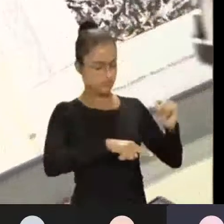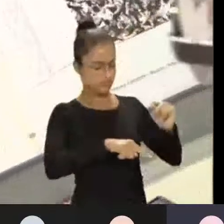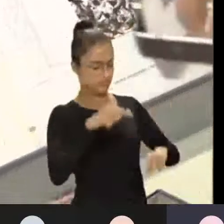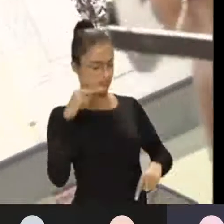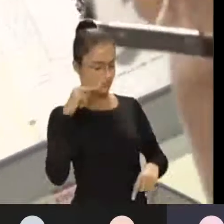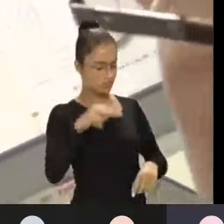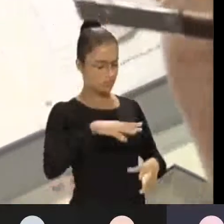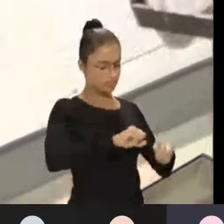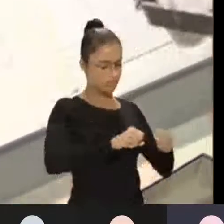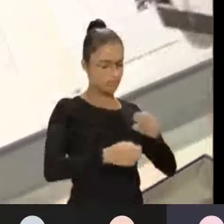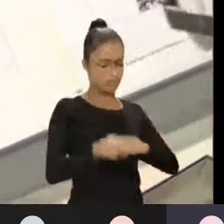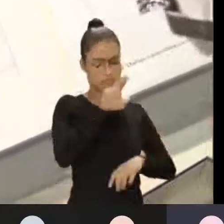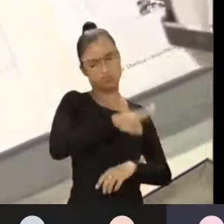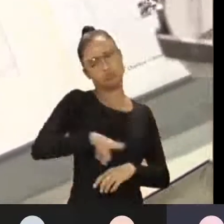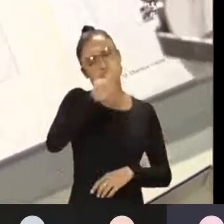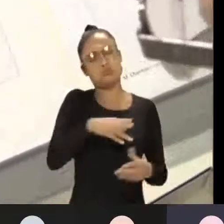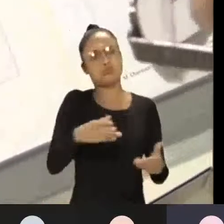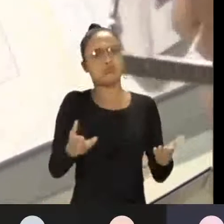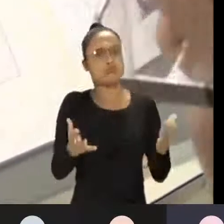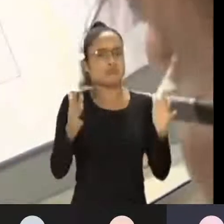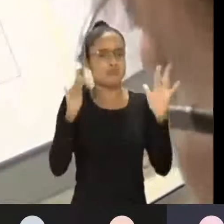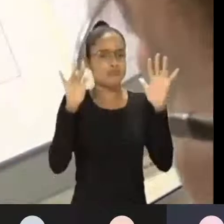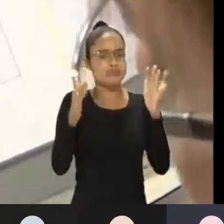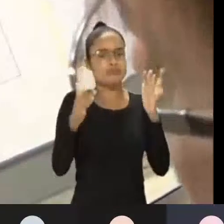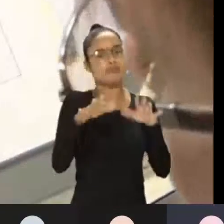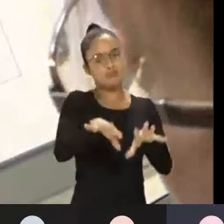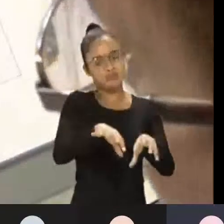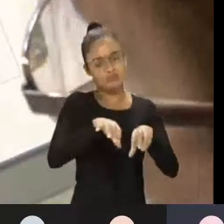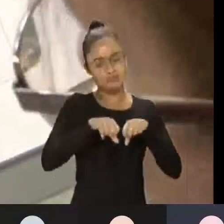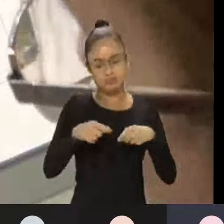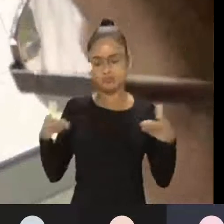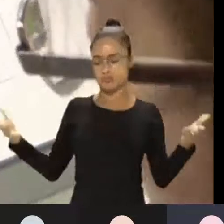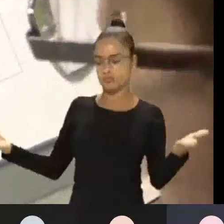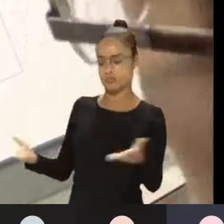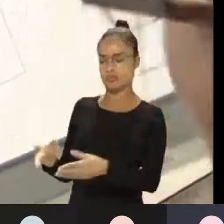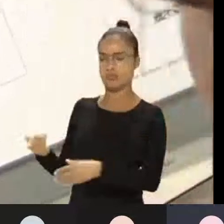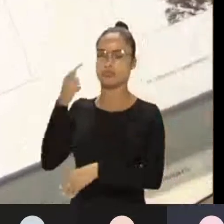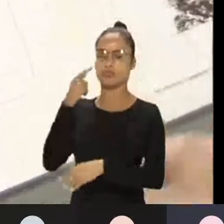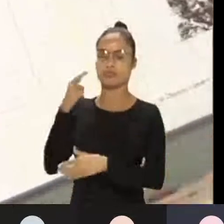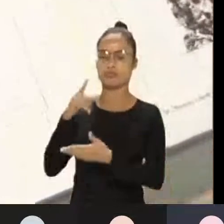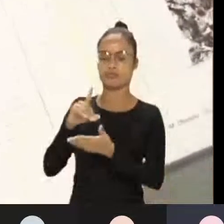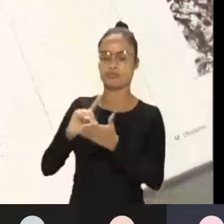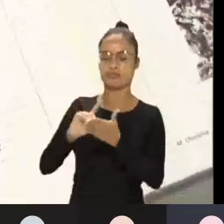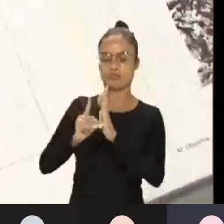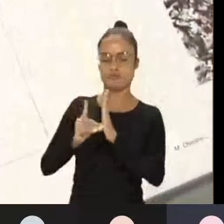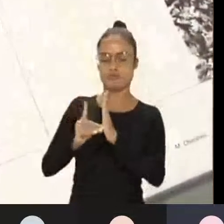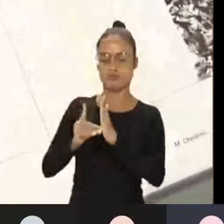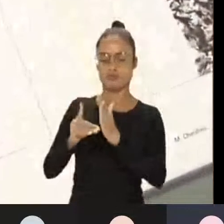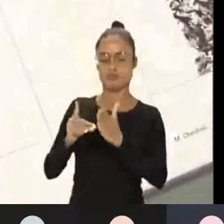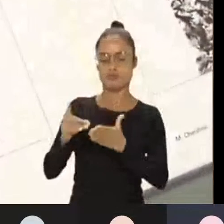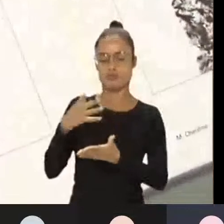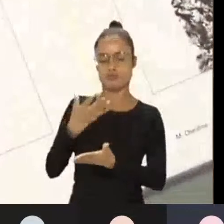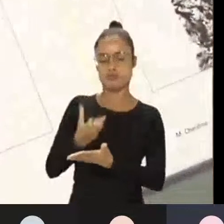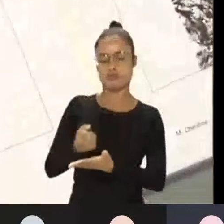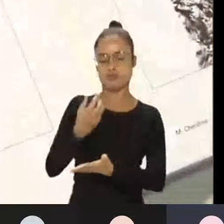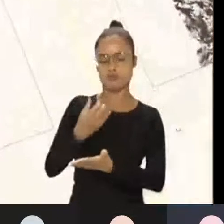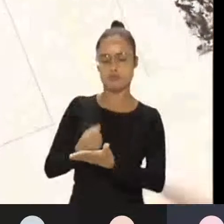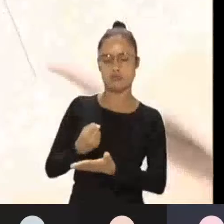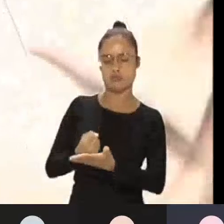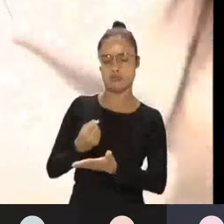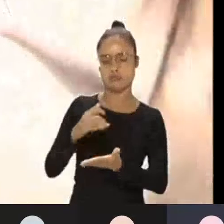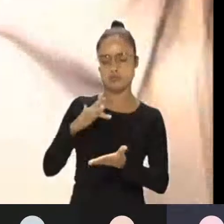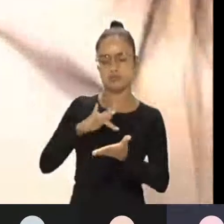para manipular, como nós fizemos aqui neste momento, eu trouxe alguns recursos digitais que você pode utilizar na sua